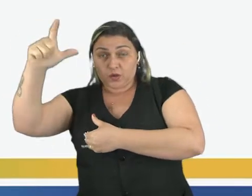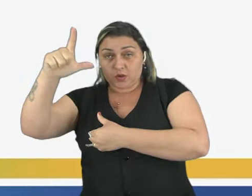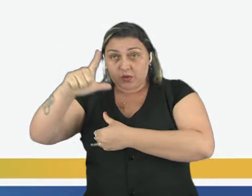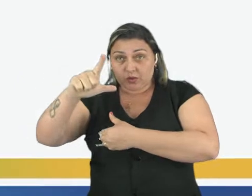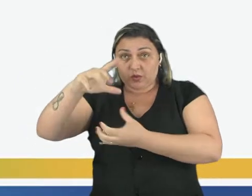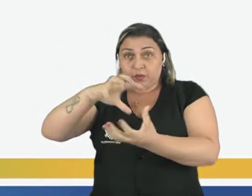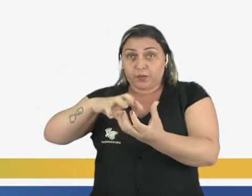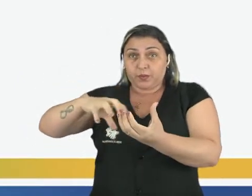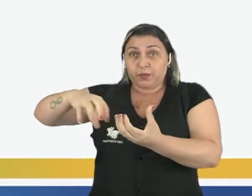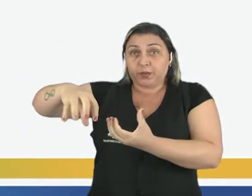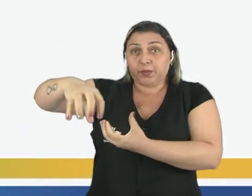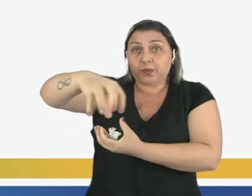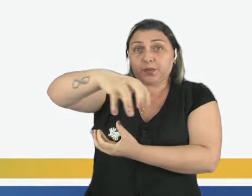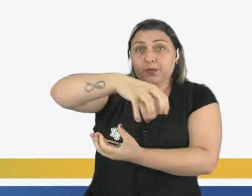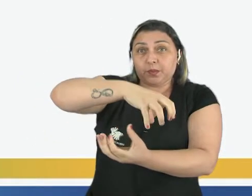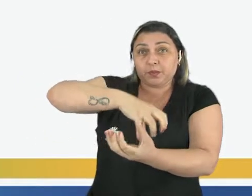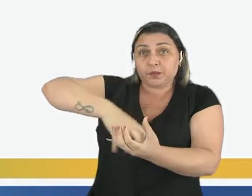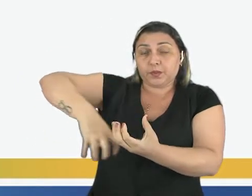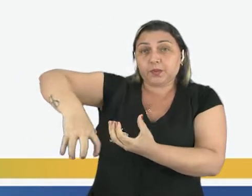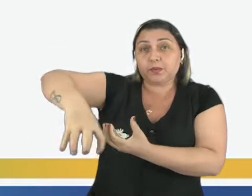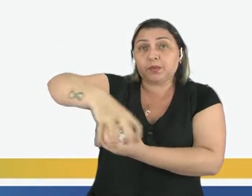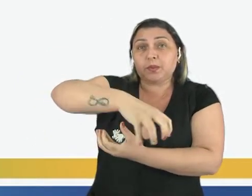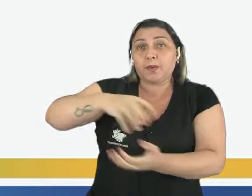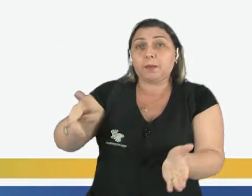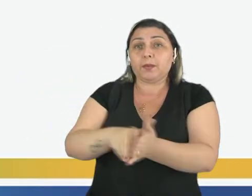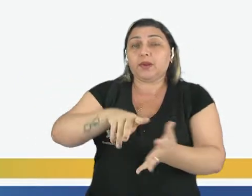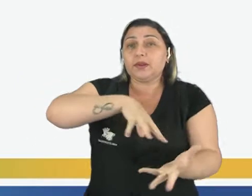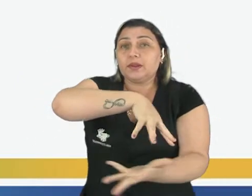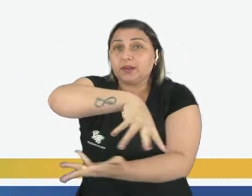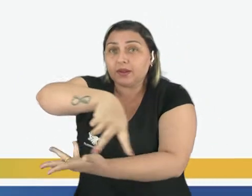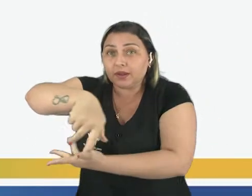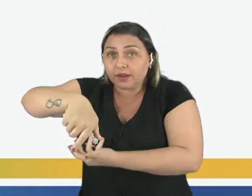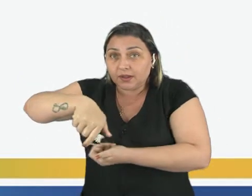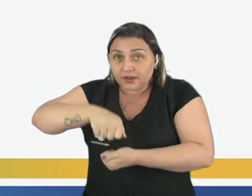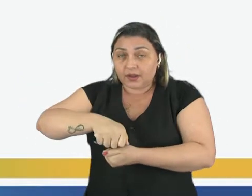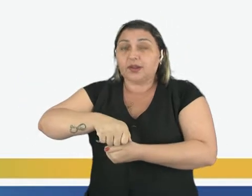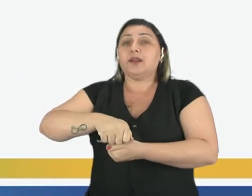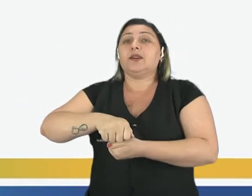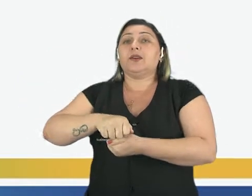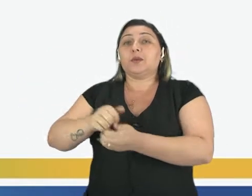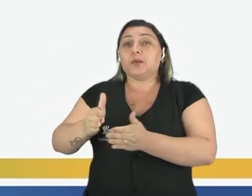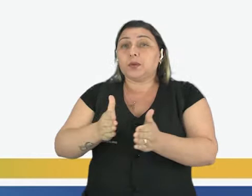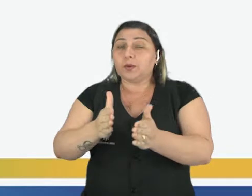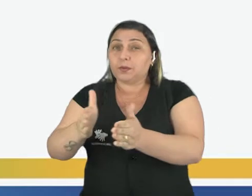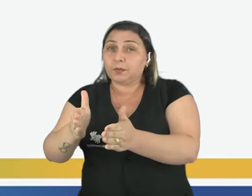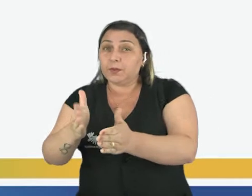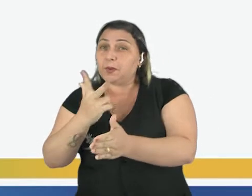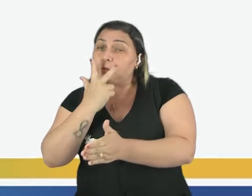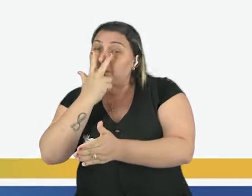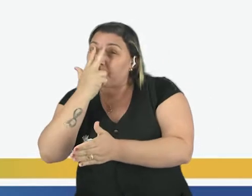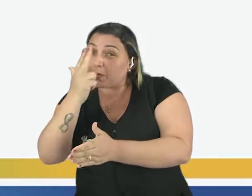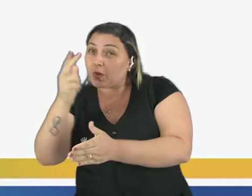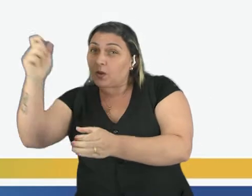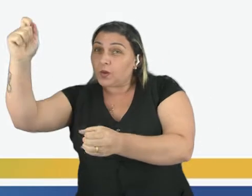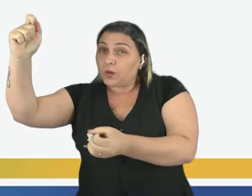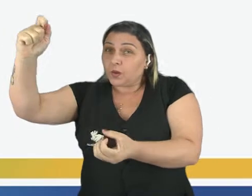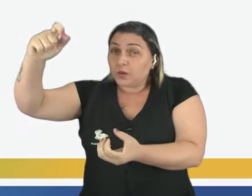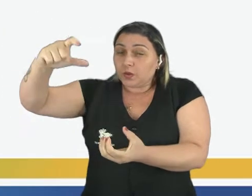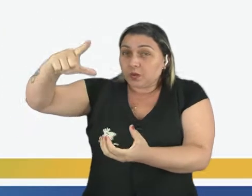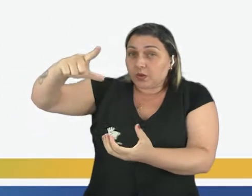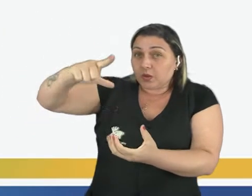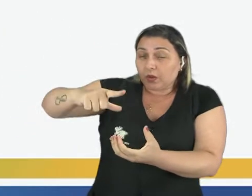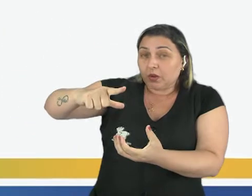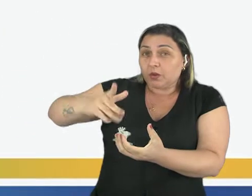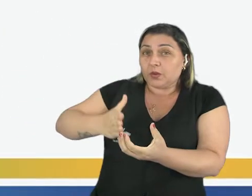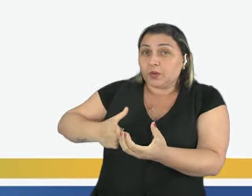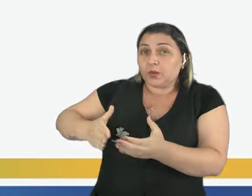realiza sua órbita aparente em relação à Terra, ou seja, é o caminho aparente pelo qual o Sol desloca-se